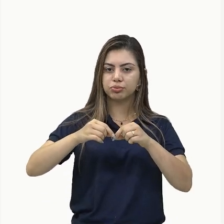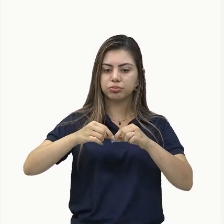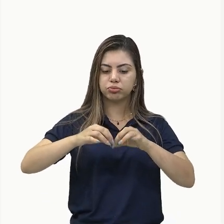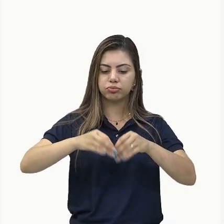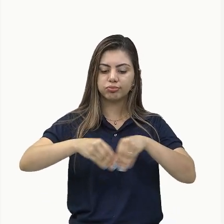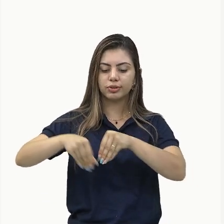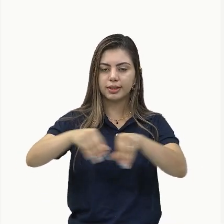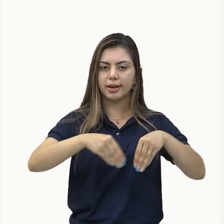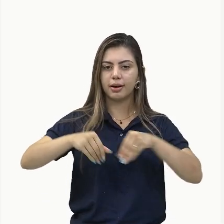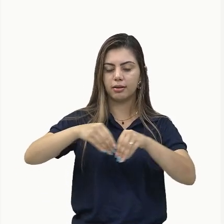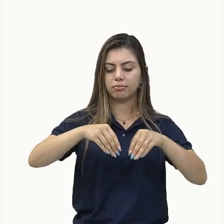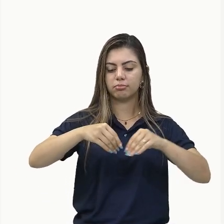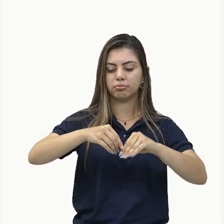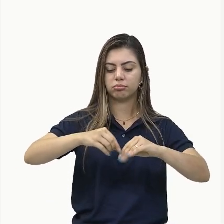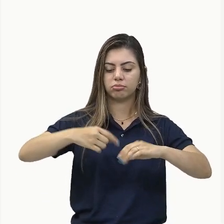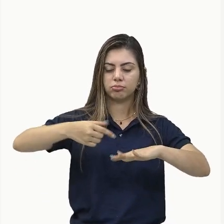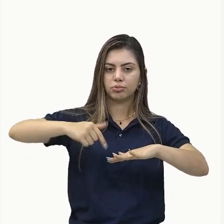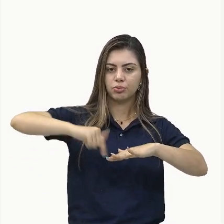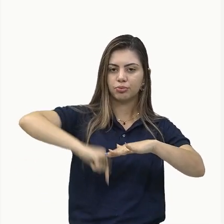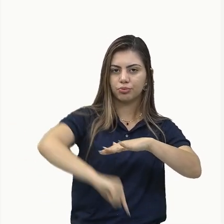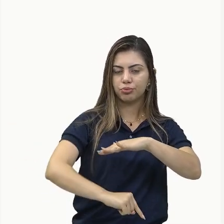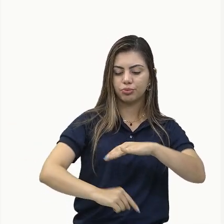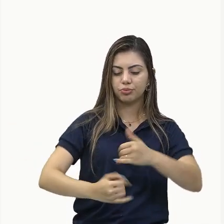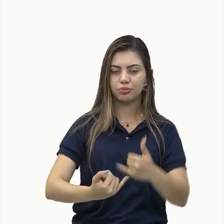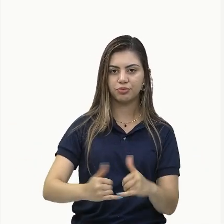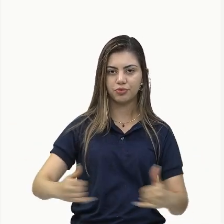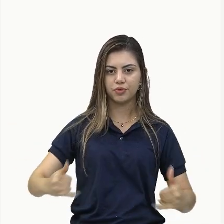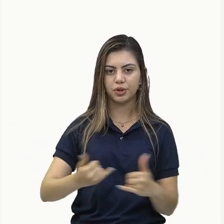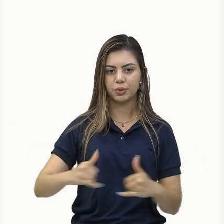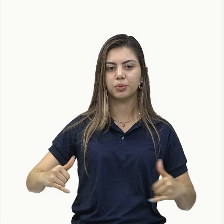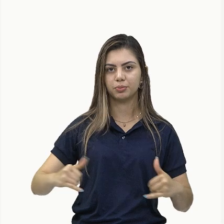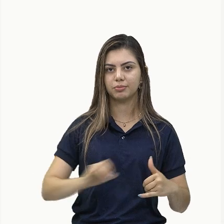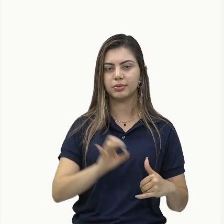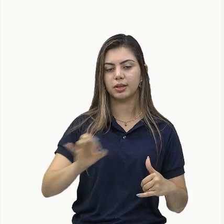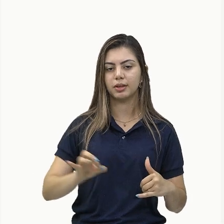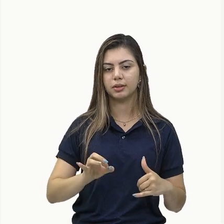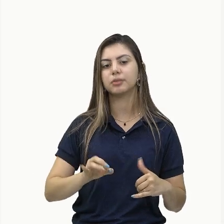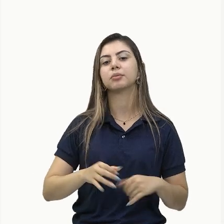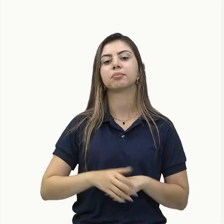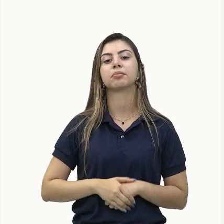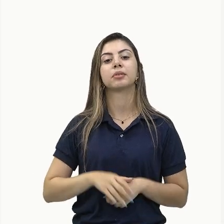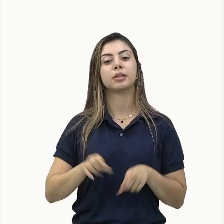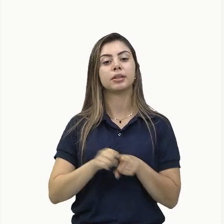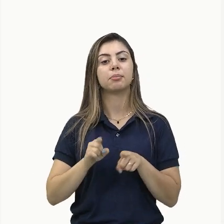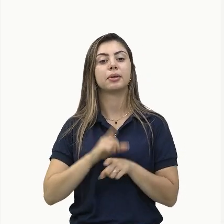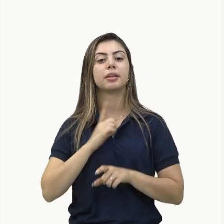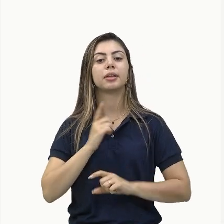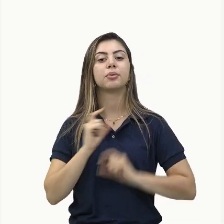temos ainda, olha só, temos os resistores. Os